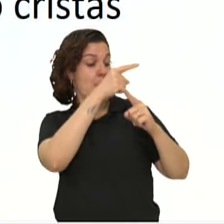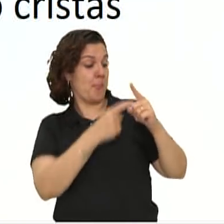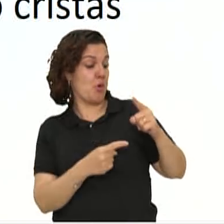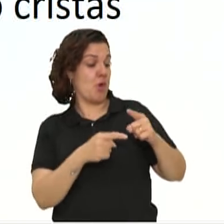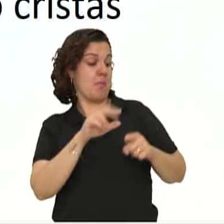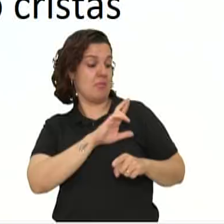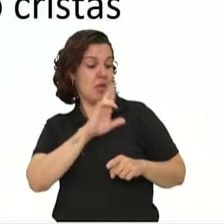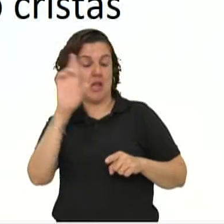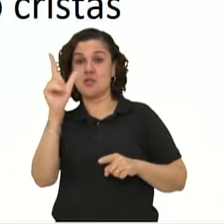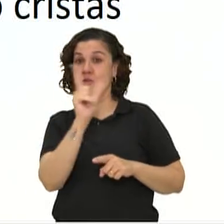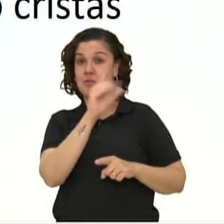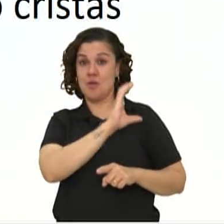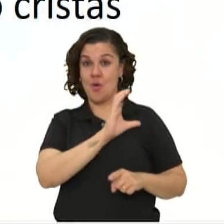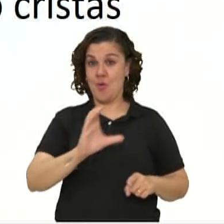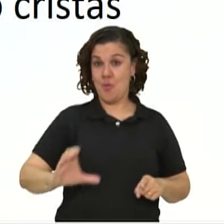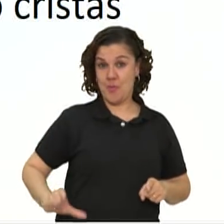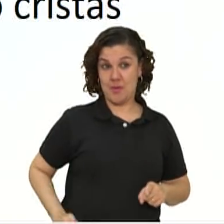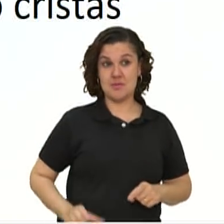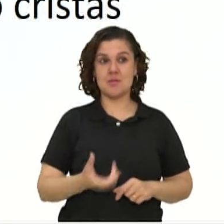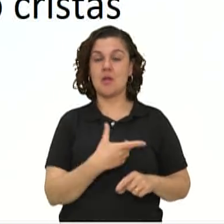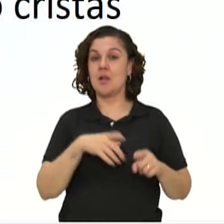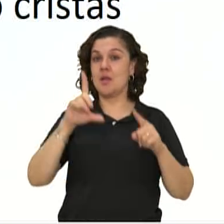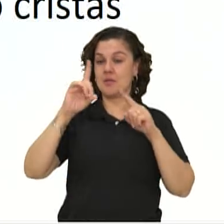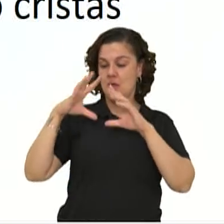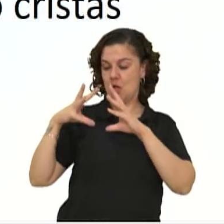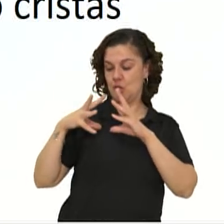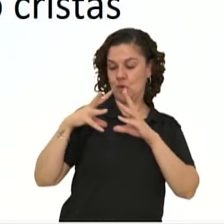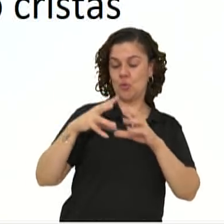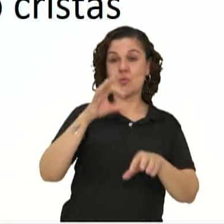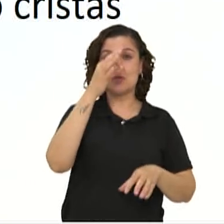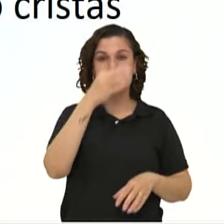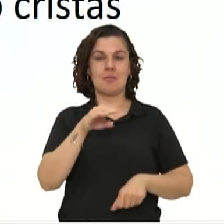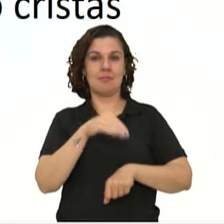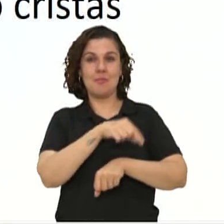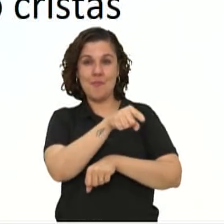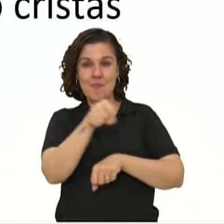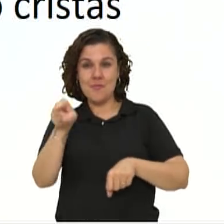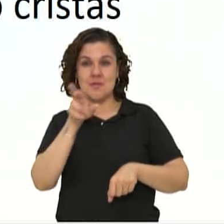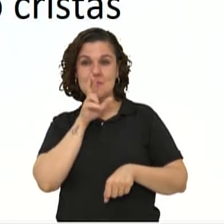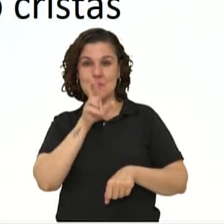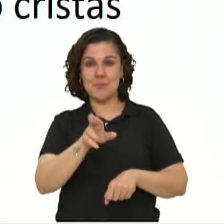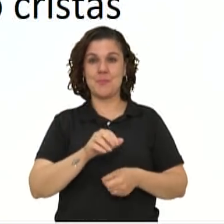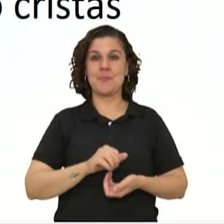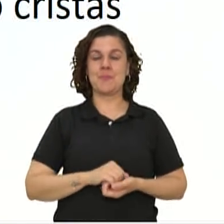não cristãs, ou todas as alternativas estão corretas? Vou deixar um tempo para vocês responderem.